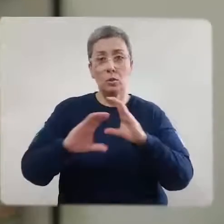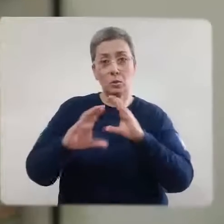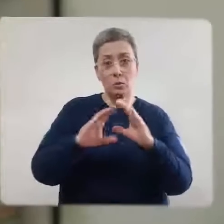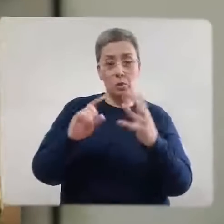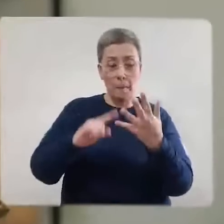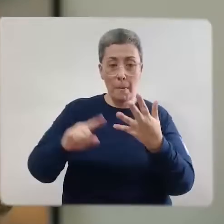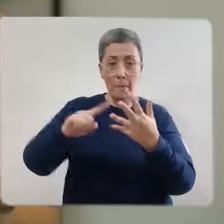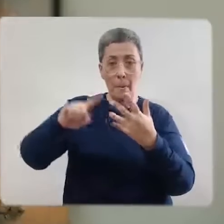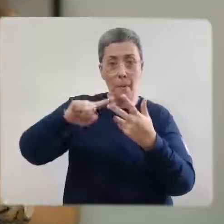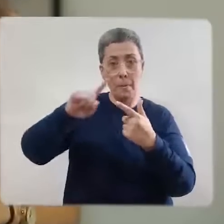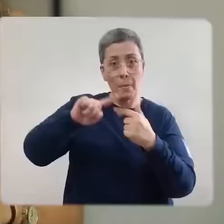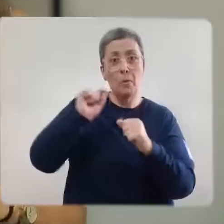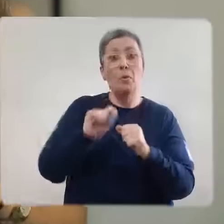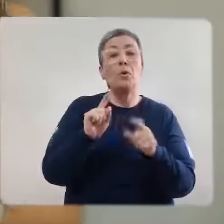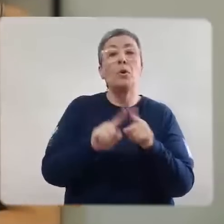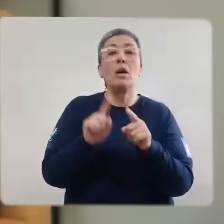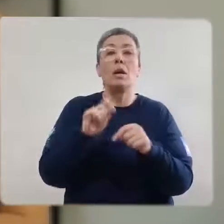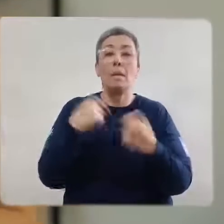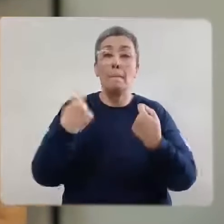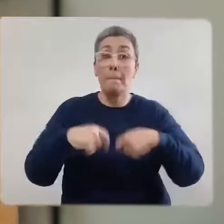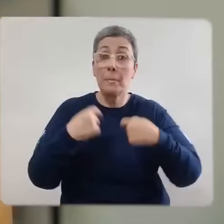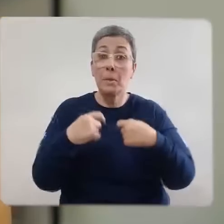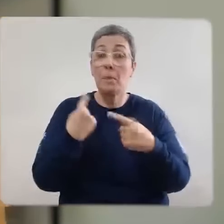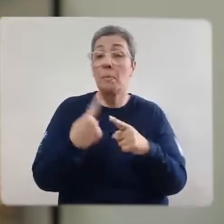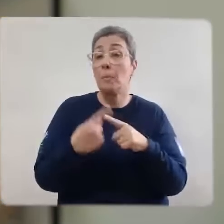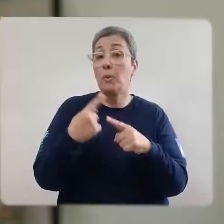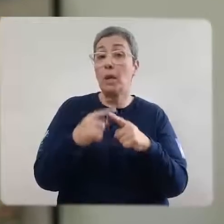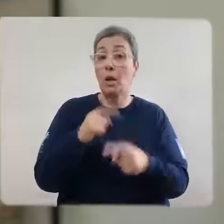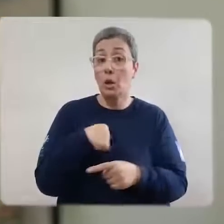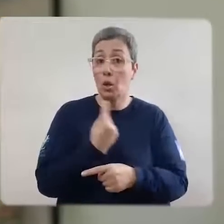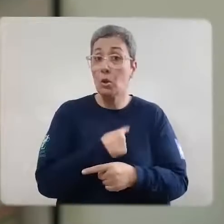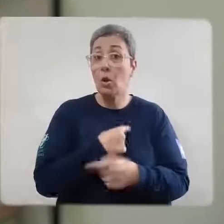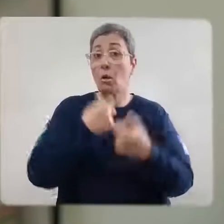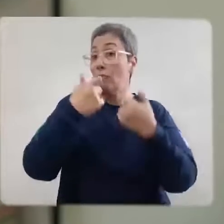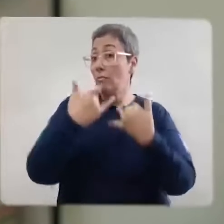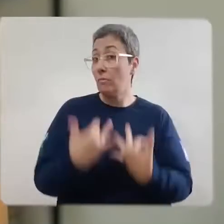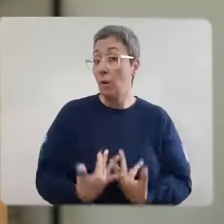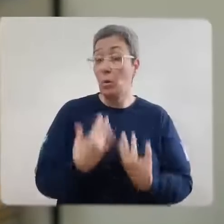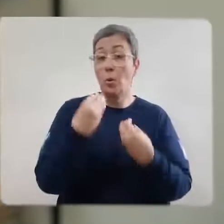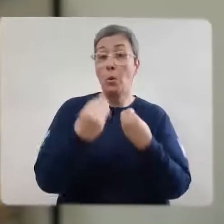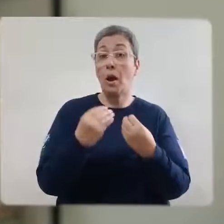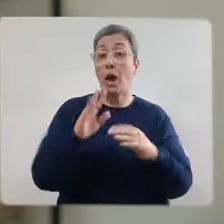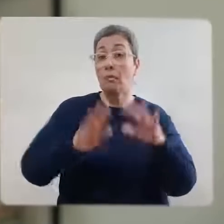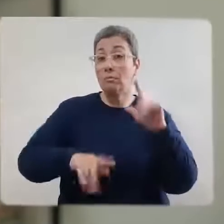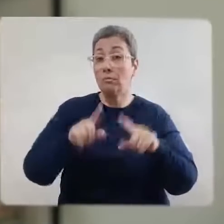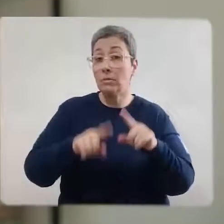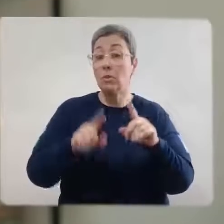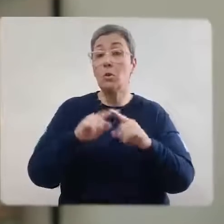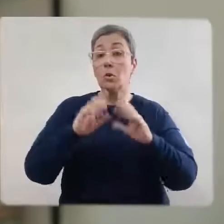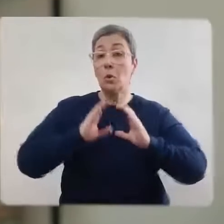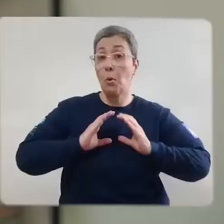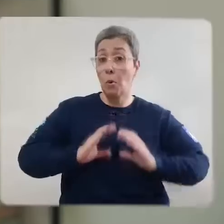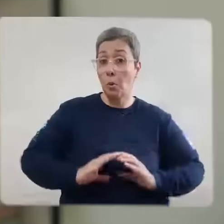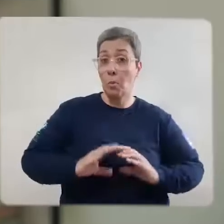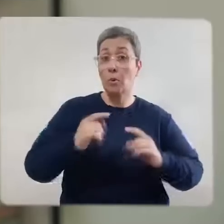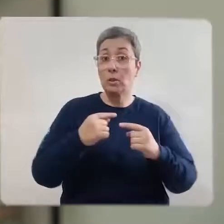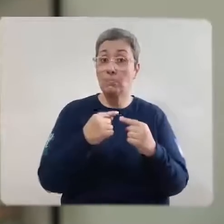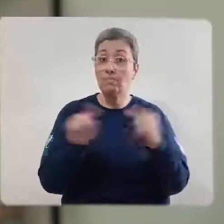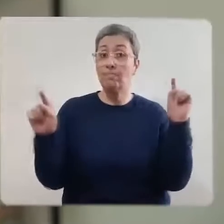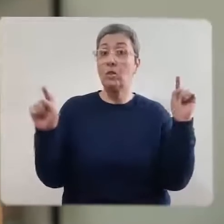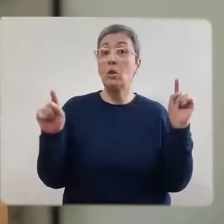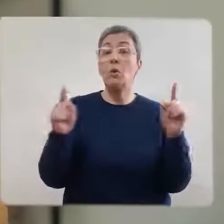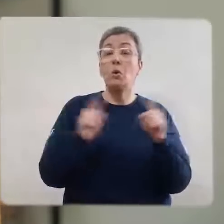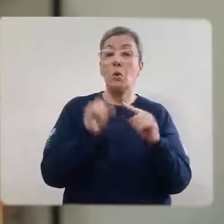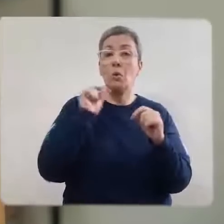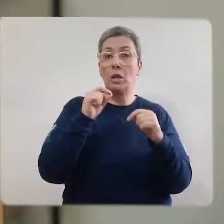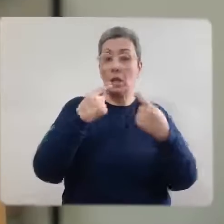Esse percurso de comunicação, ele é necessário porque nós estamos falando que muitas vezes os comportamentos